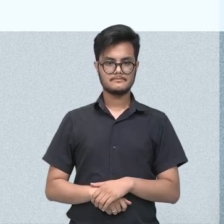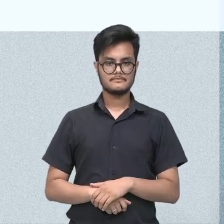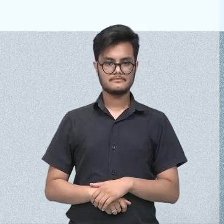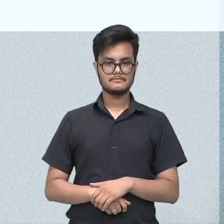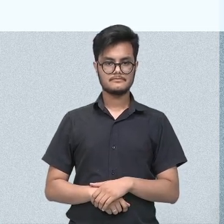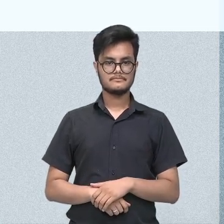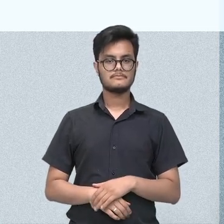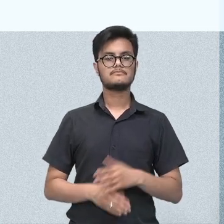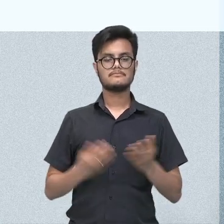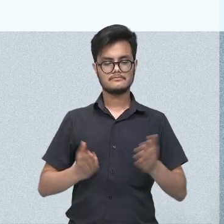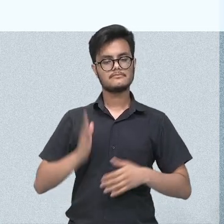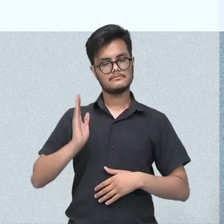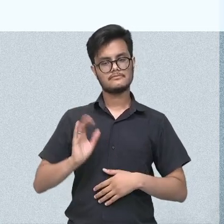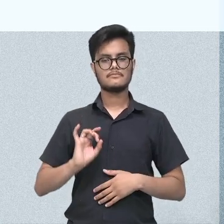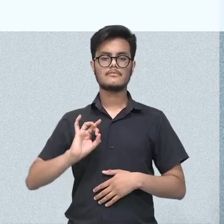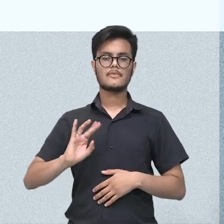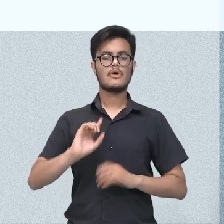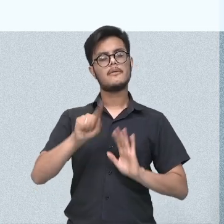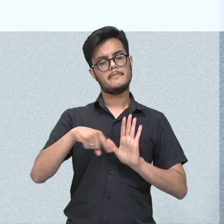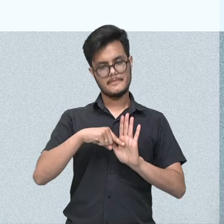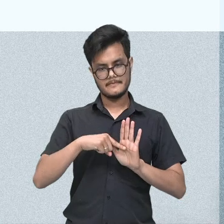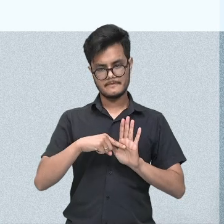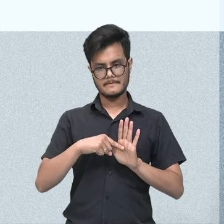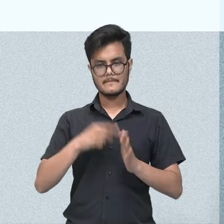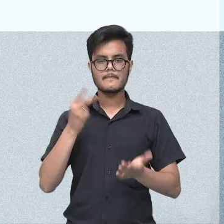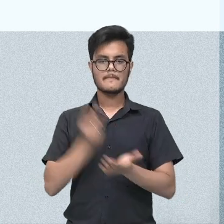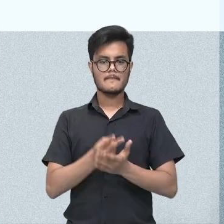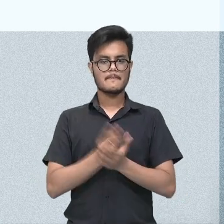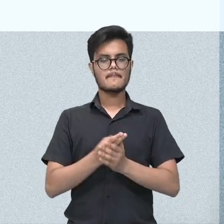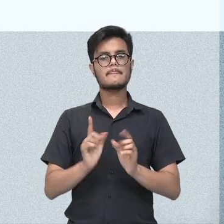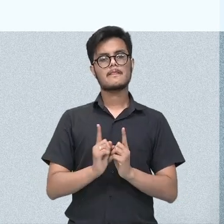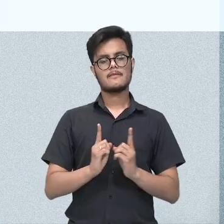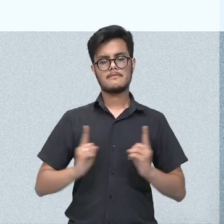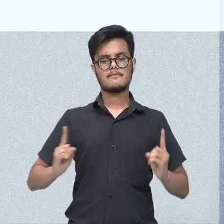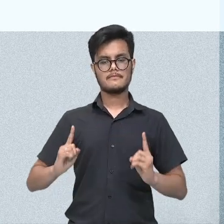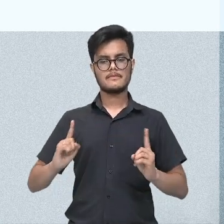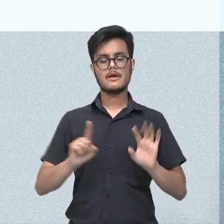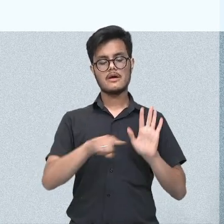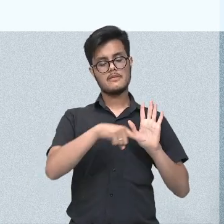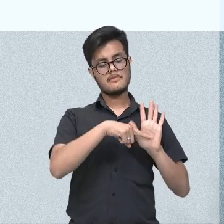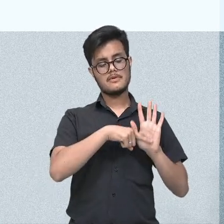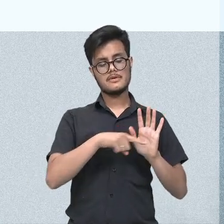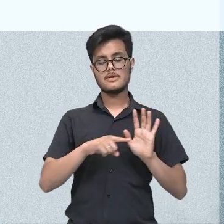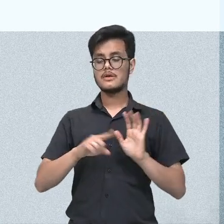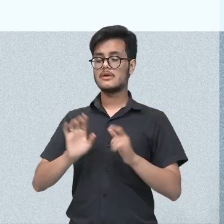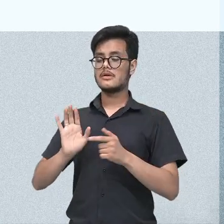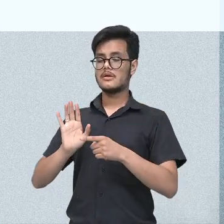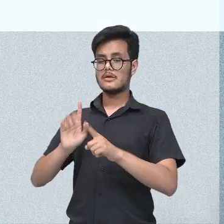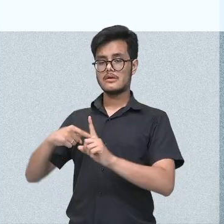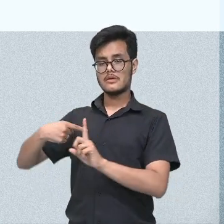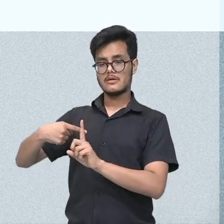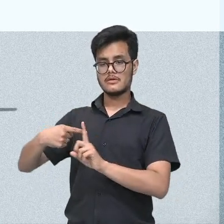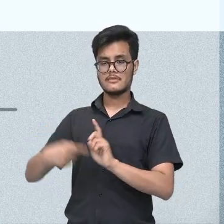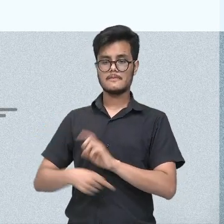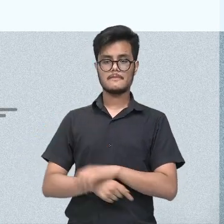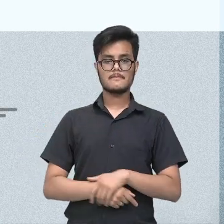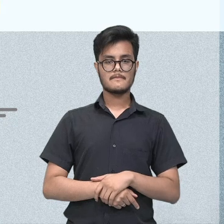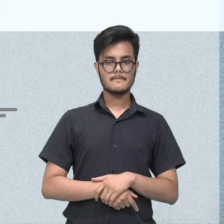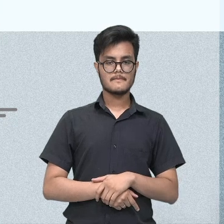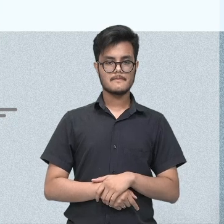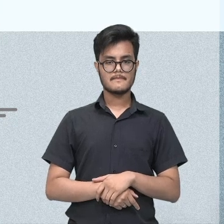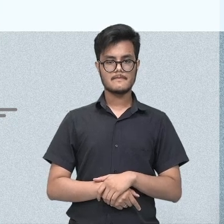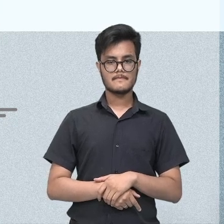e, finalmente, o indutor é afastado do induzido e as cargas elétricas